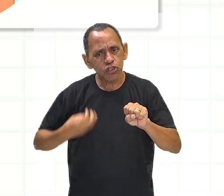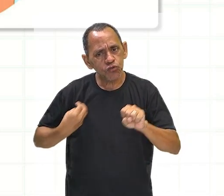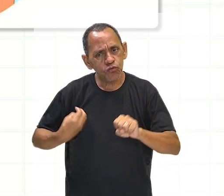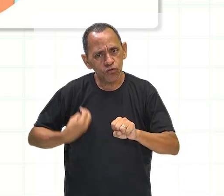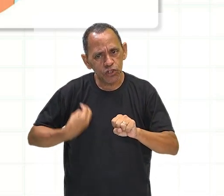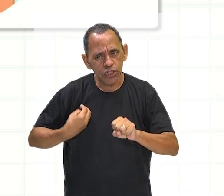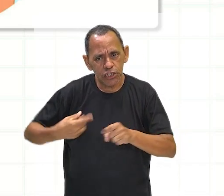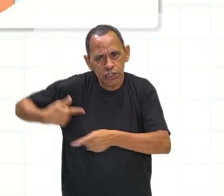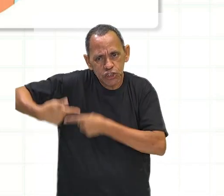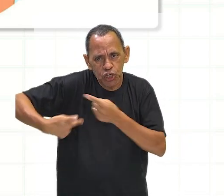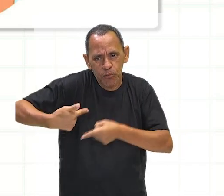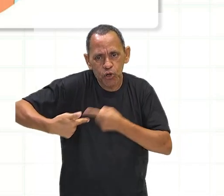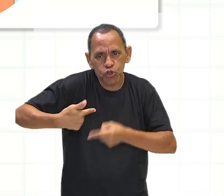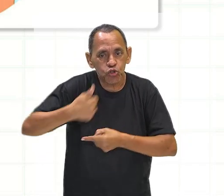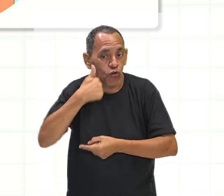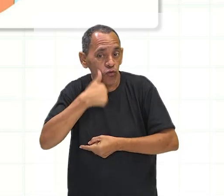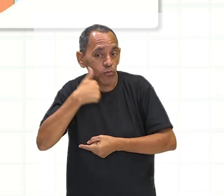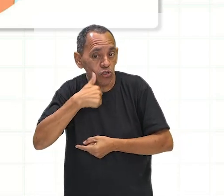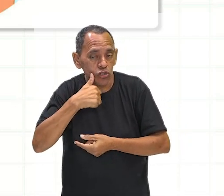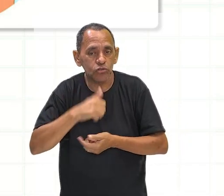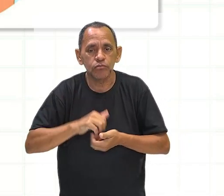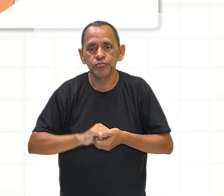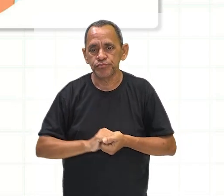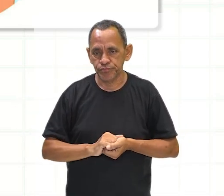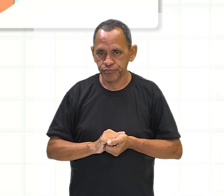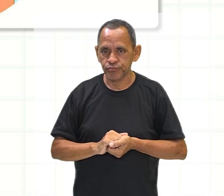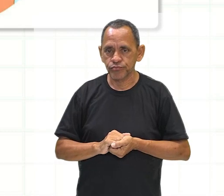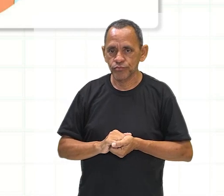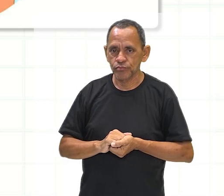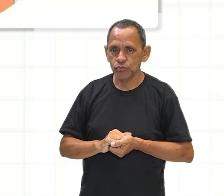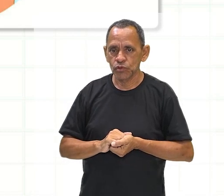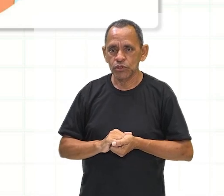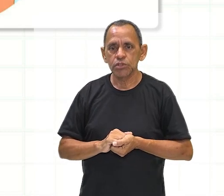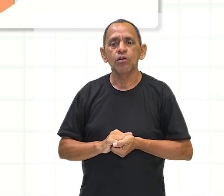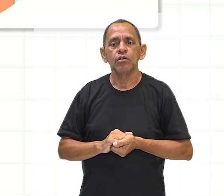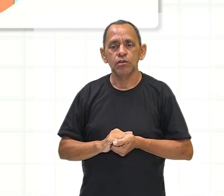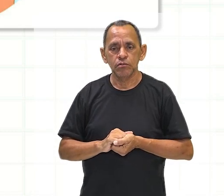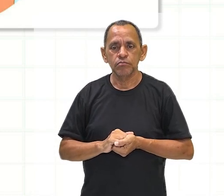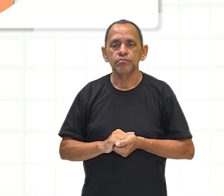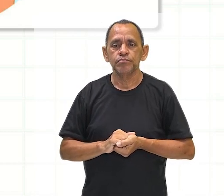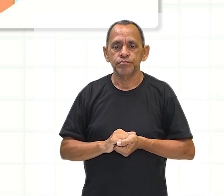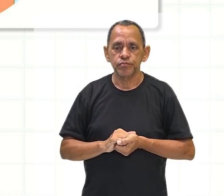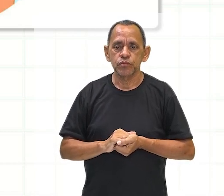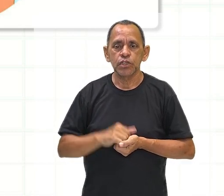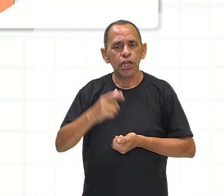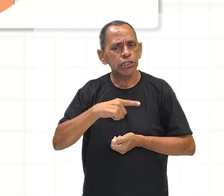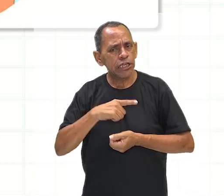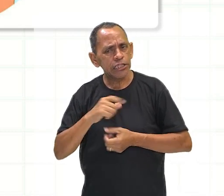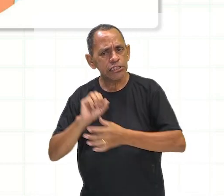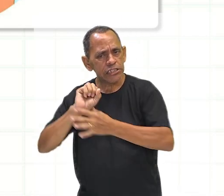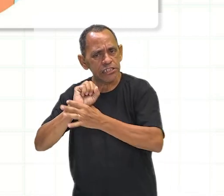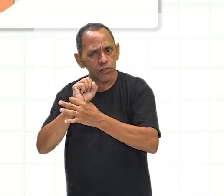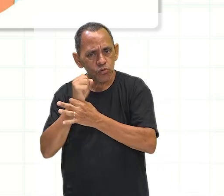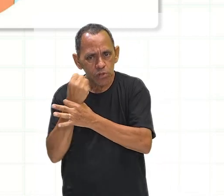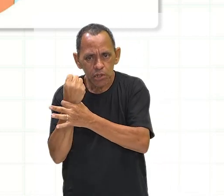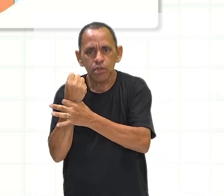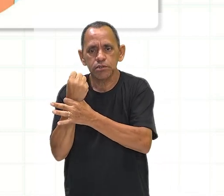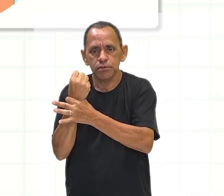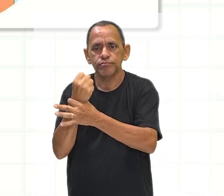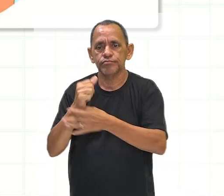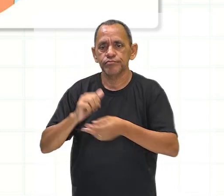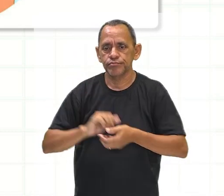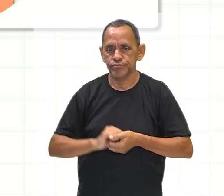esse fluido que vai justamente permitir com que os espermatozoides possam passar por esse caminho ali